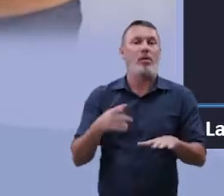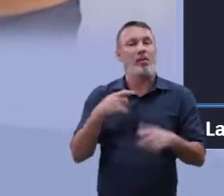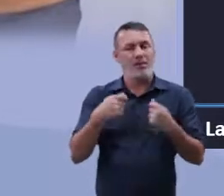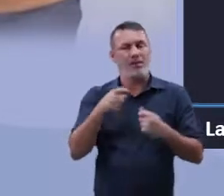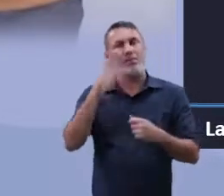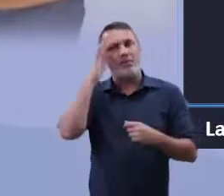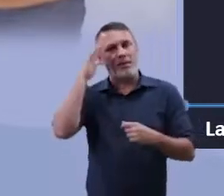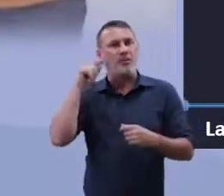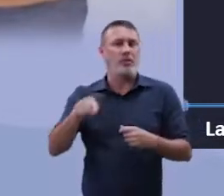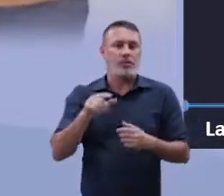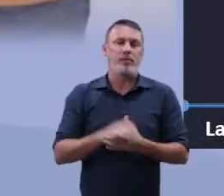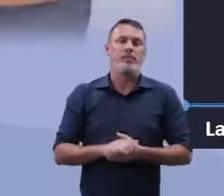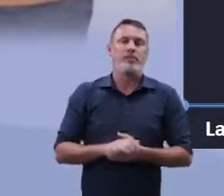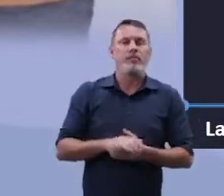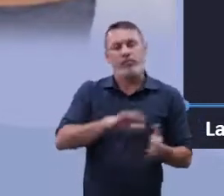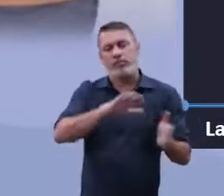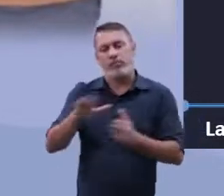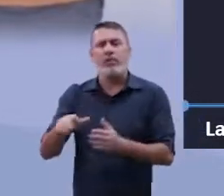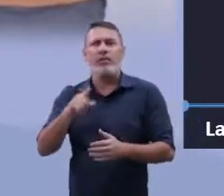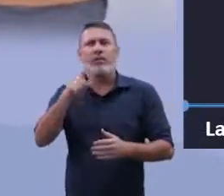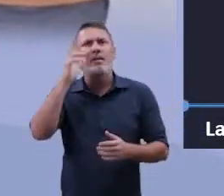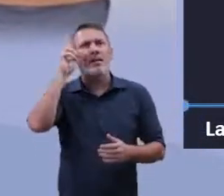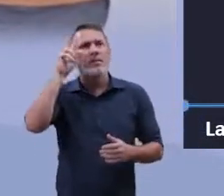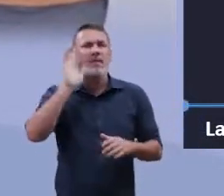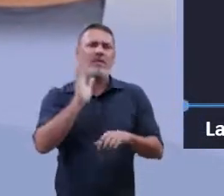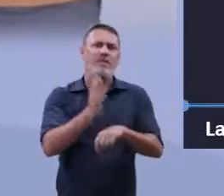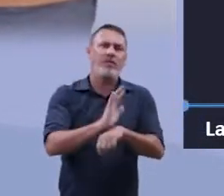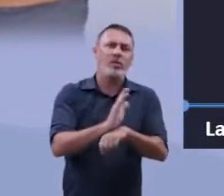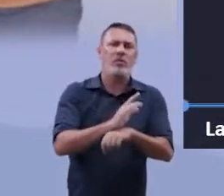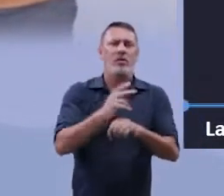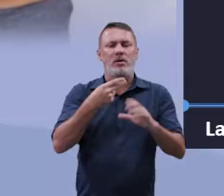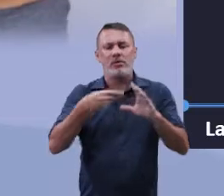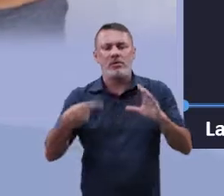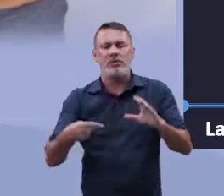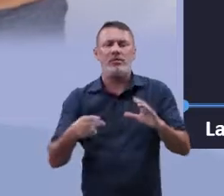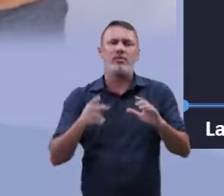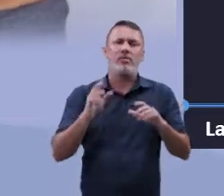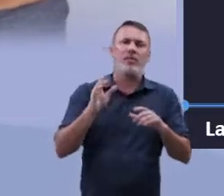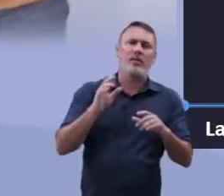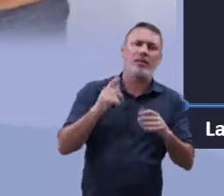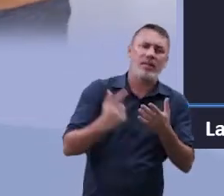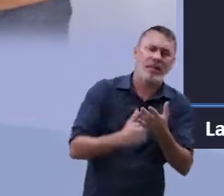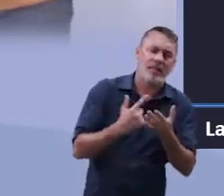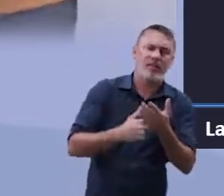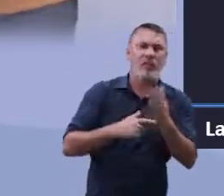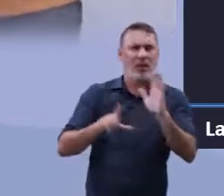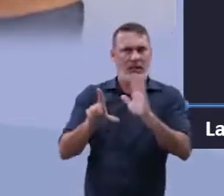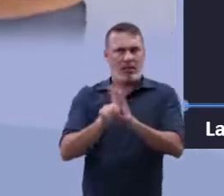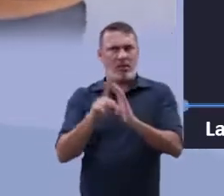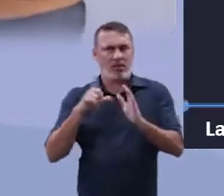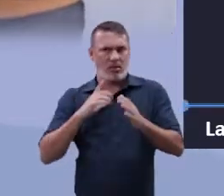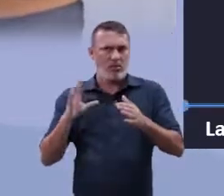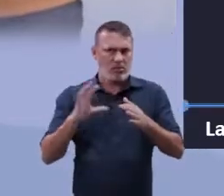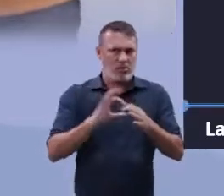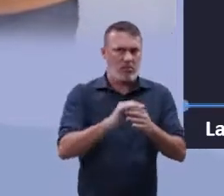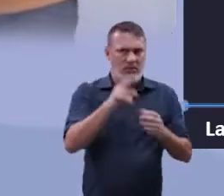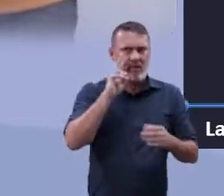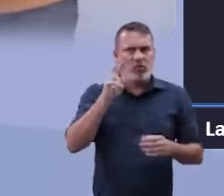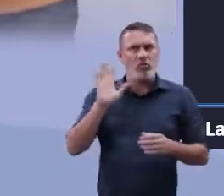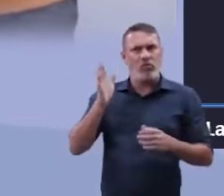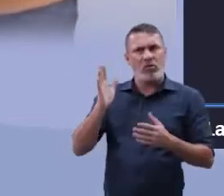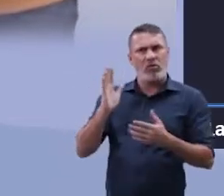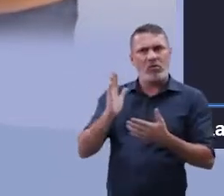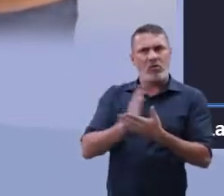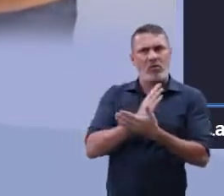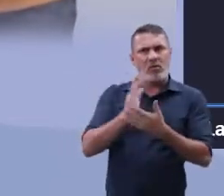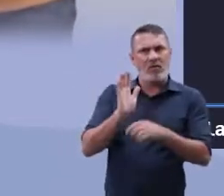isso que nós temos que pensar. Algum filme, alguma série, algum livro, alguma lei que trabalhe isso aí? Você já viu